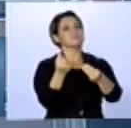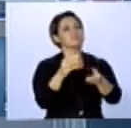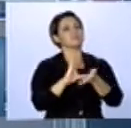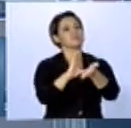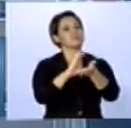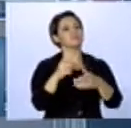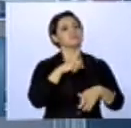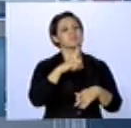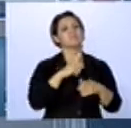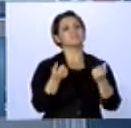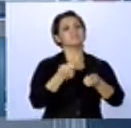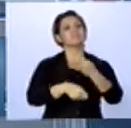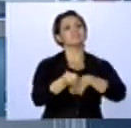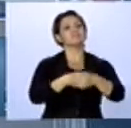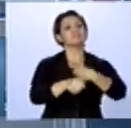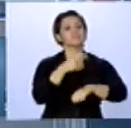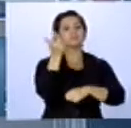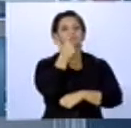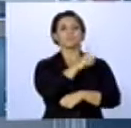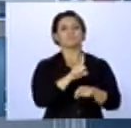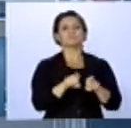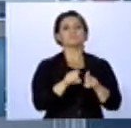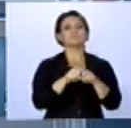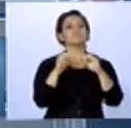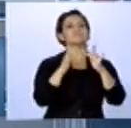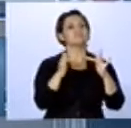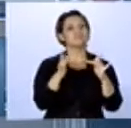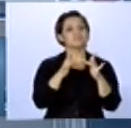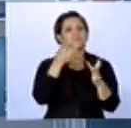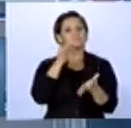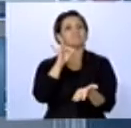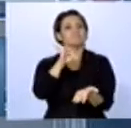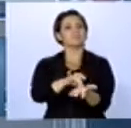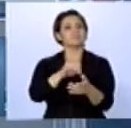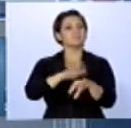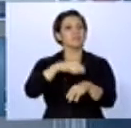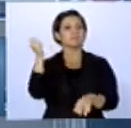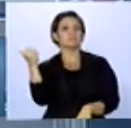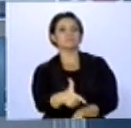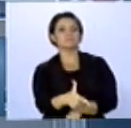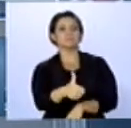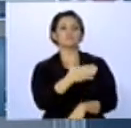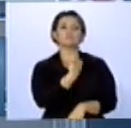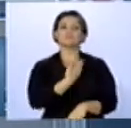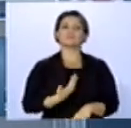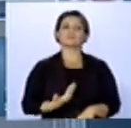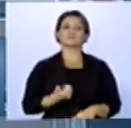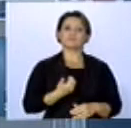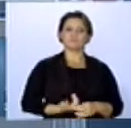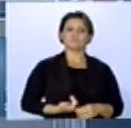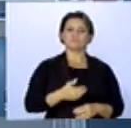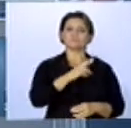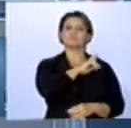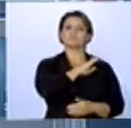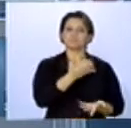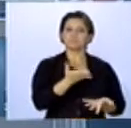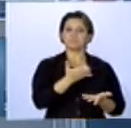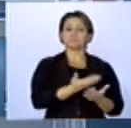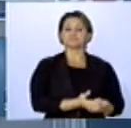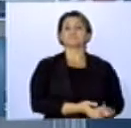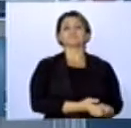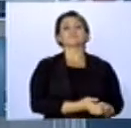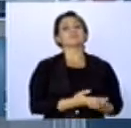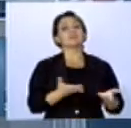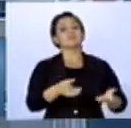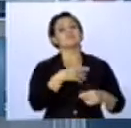tem condições de alocar recursos de modo mais eficiente que o estado acontece que essa ideia típica